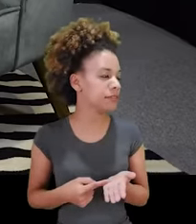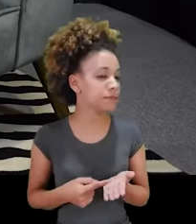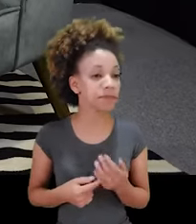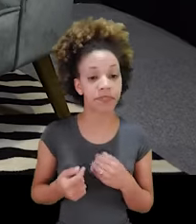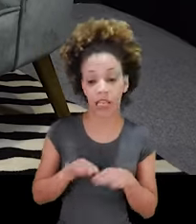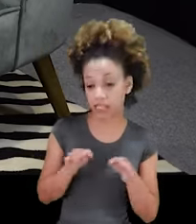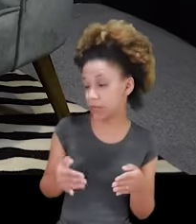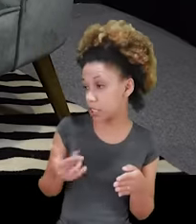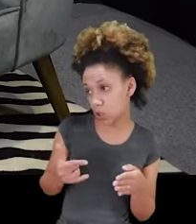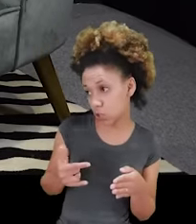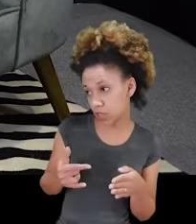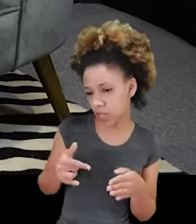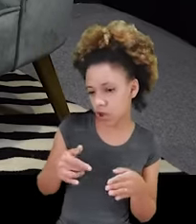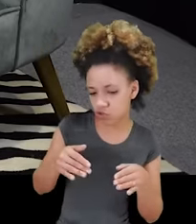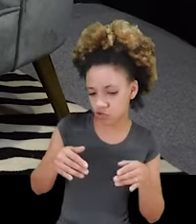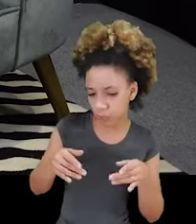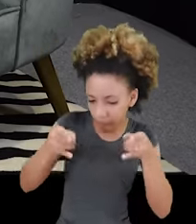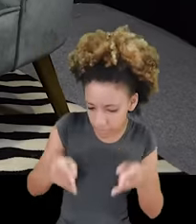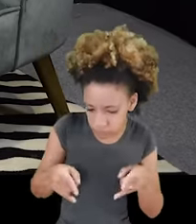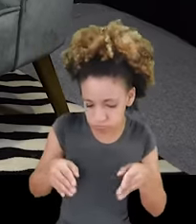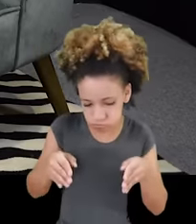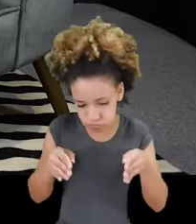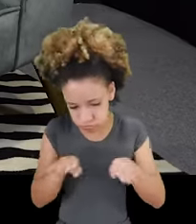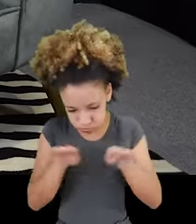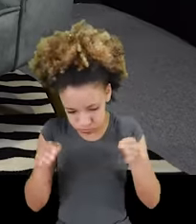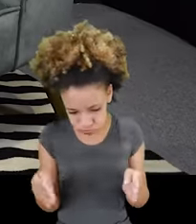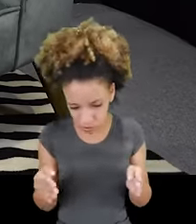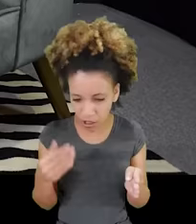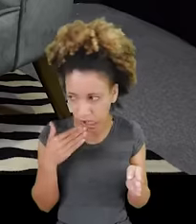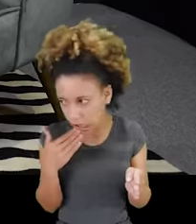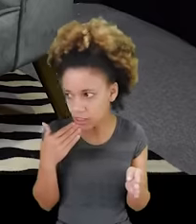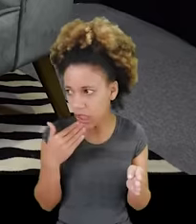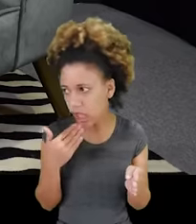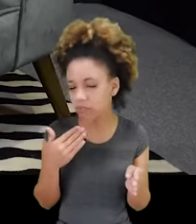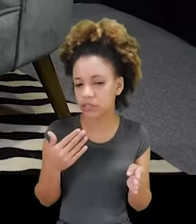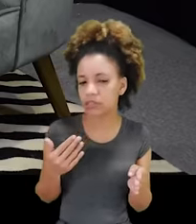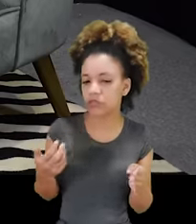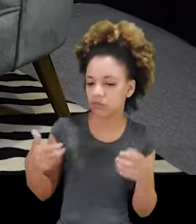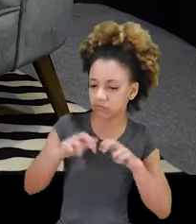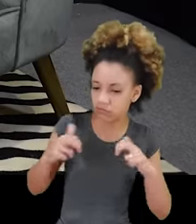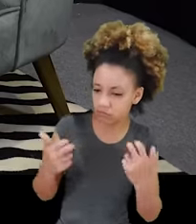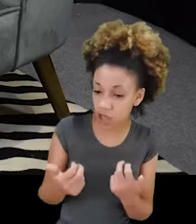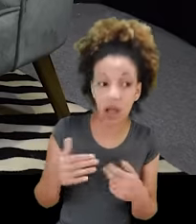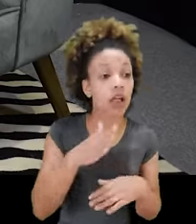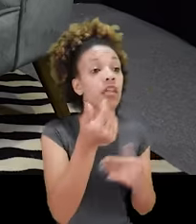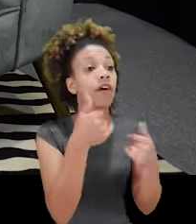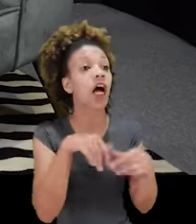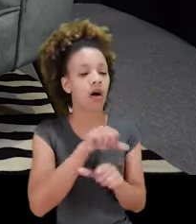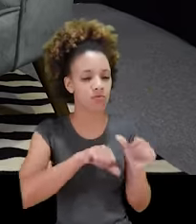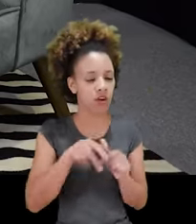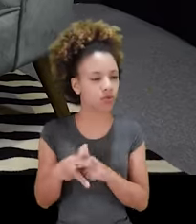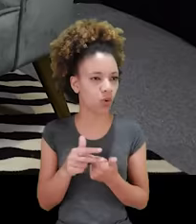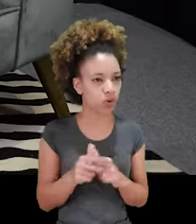esta mesa não tem uma perna. Enquanto os noruegueses iam estar a estudar aqui a maior maneira, ou os alemães, de... nós arranjamos aqui maneira, não há problema